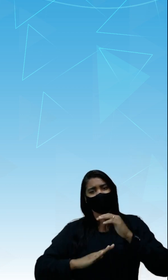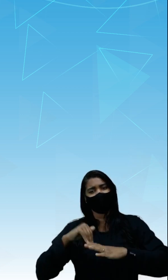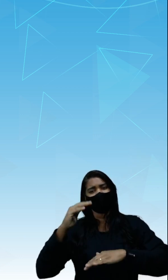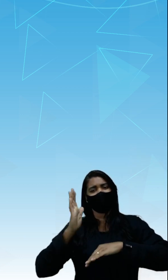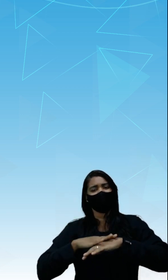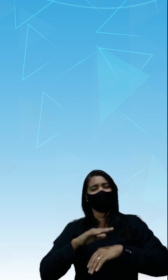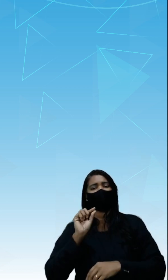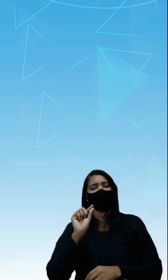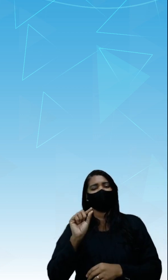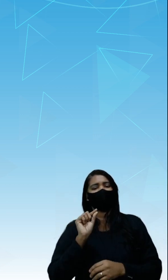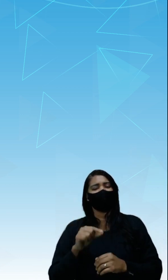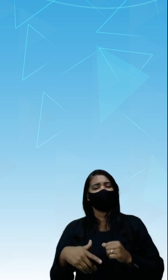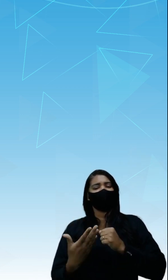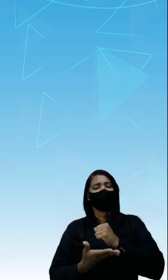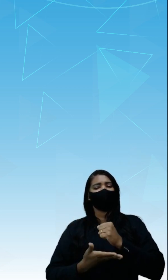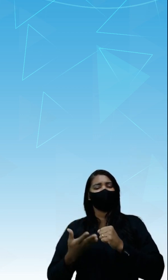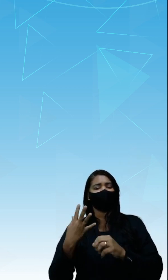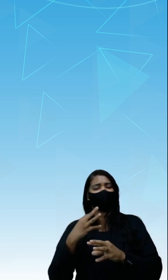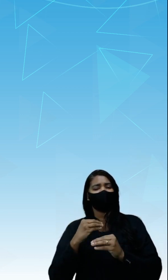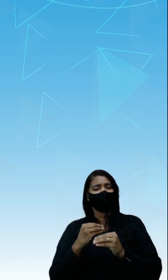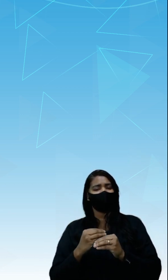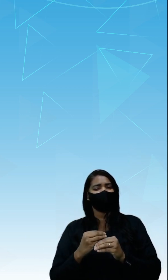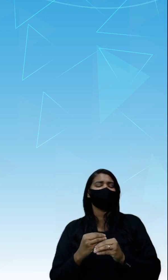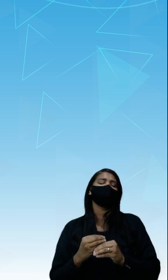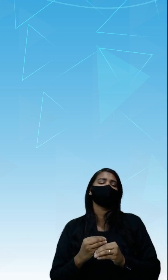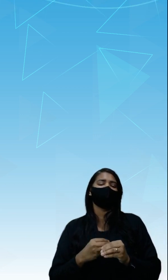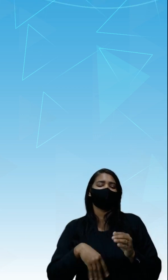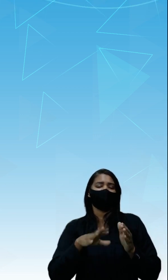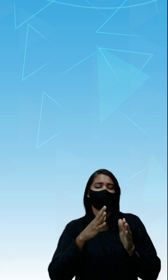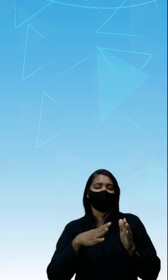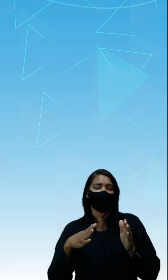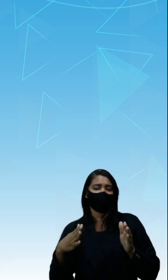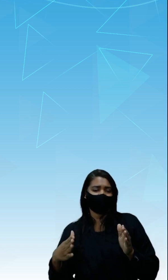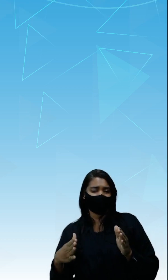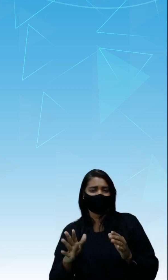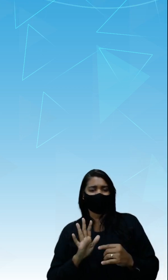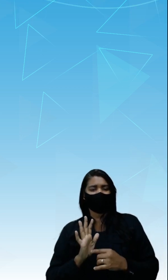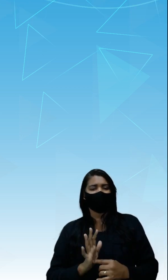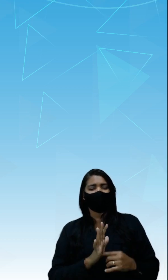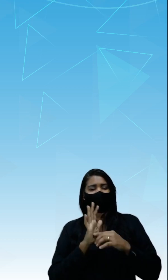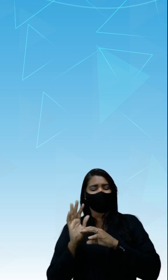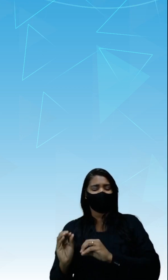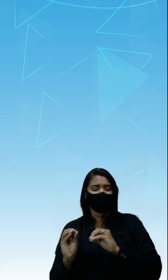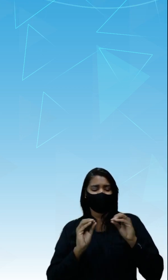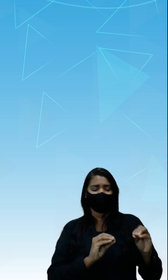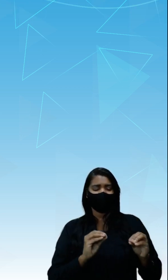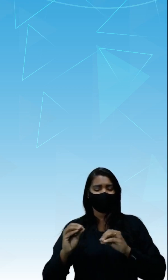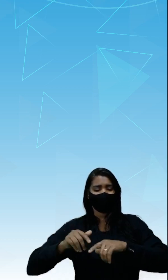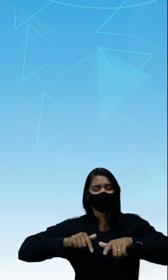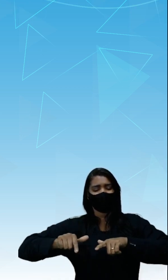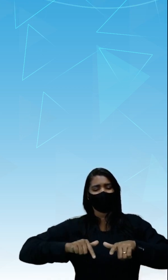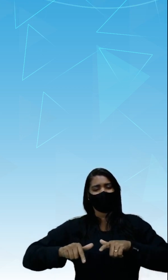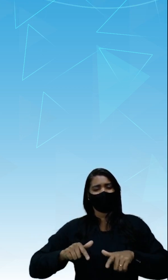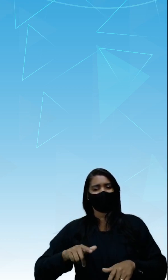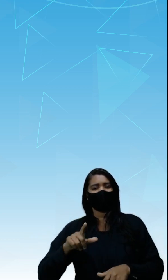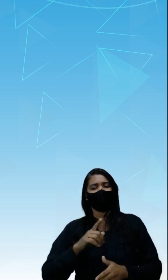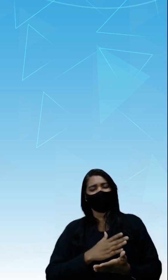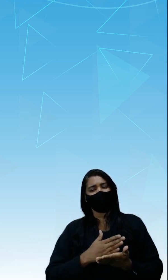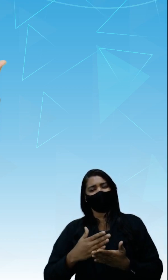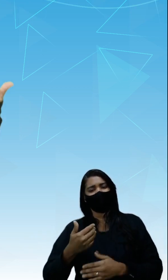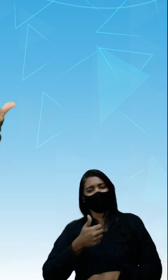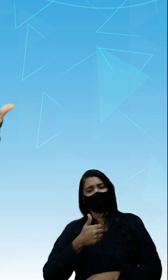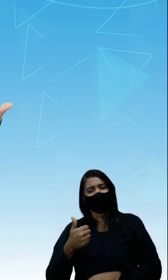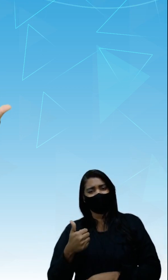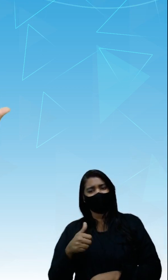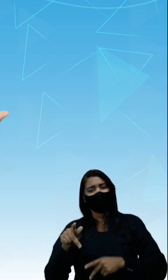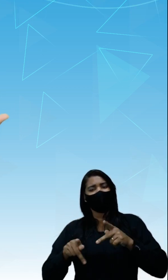da onde? Basicamente, 5 distintas fontes migratórias. Então, a primeira delas,